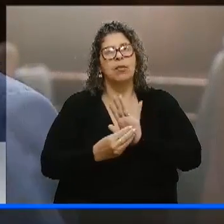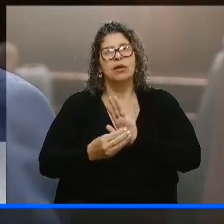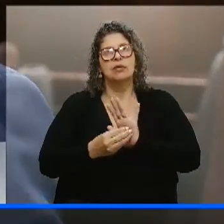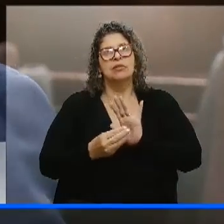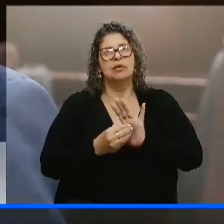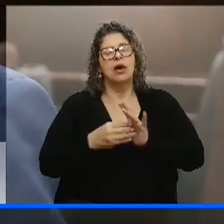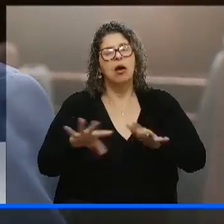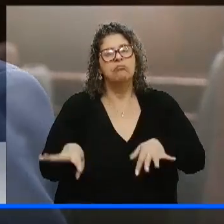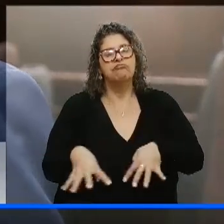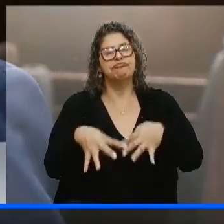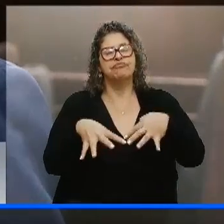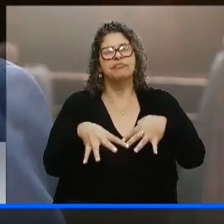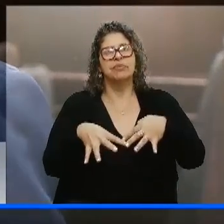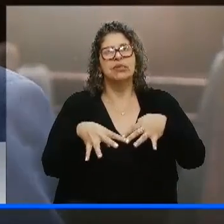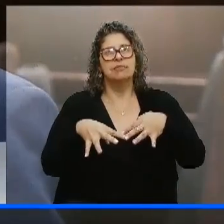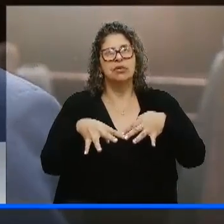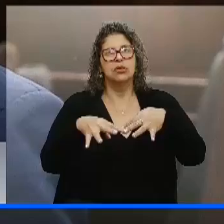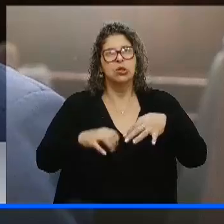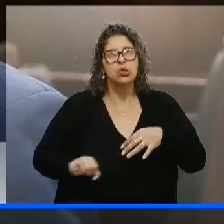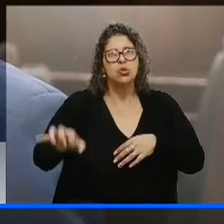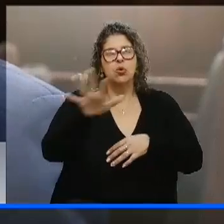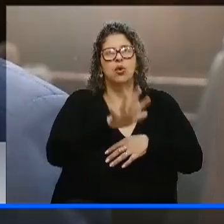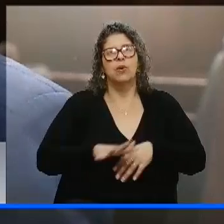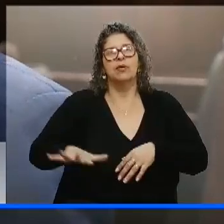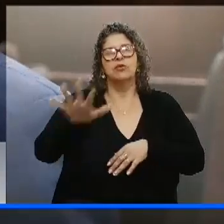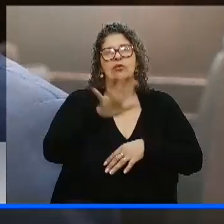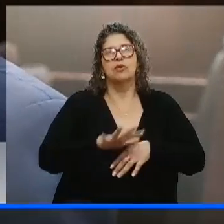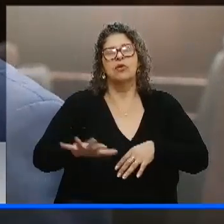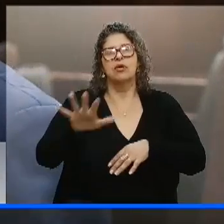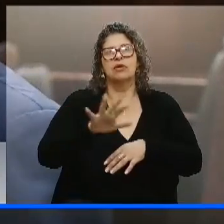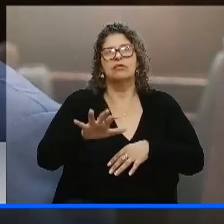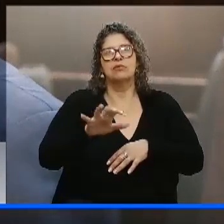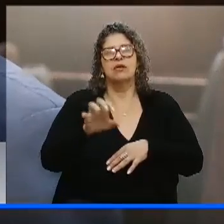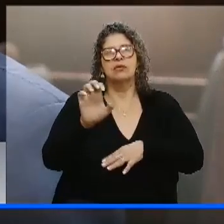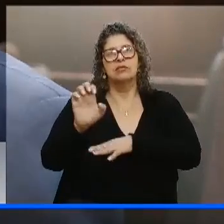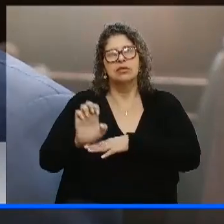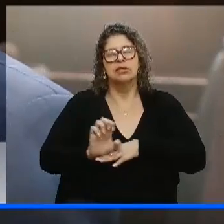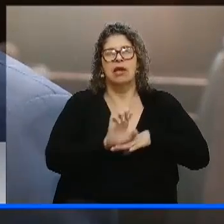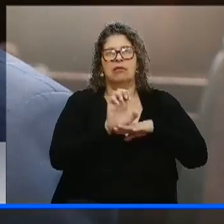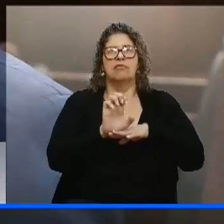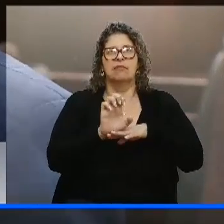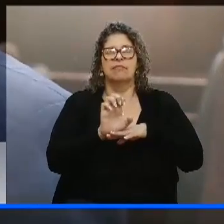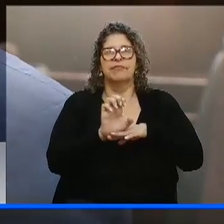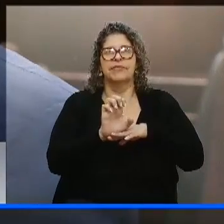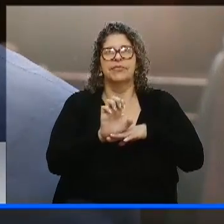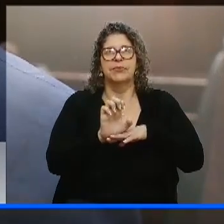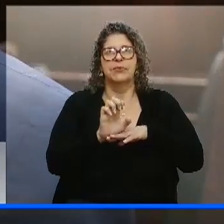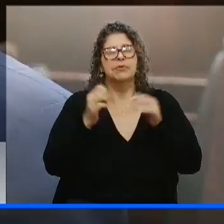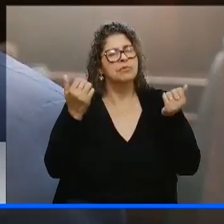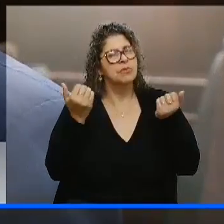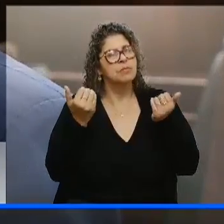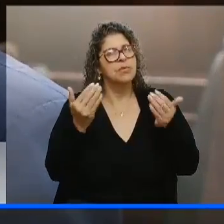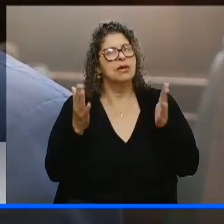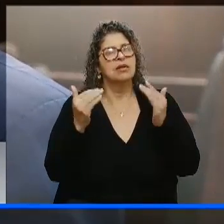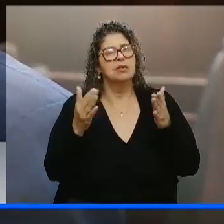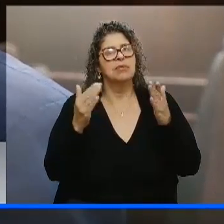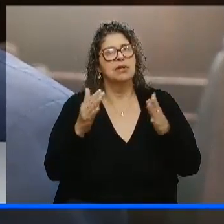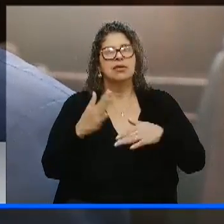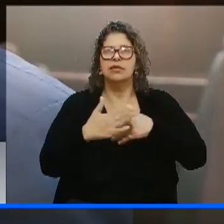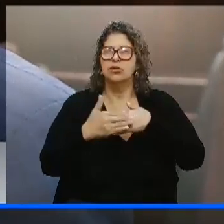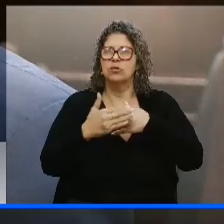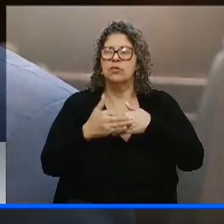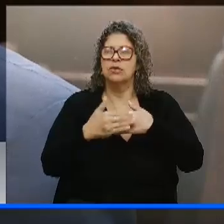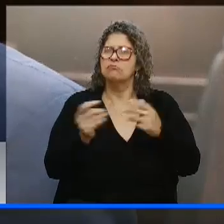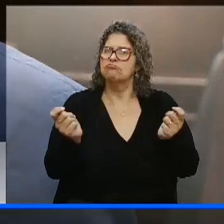observada em todas as regiões do nosso estado parabéns mais uma vez meu caro e querido e